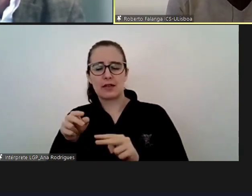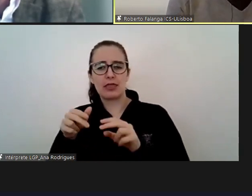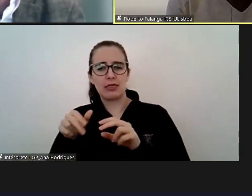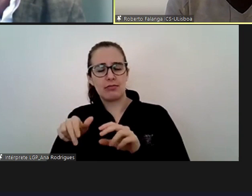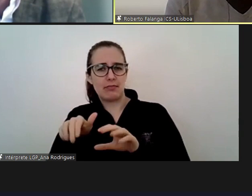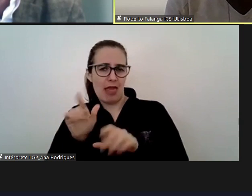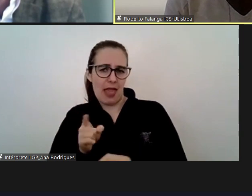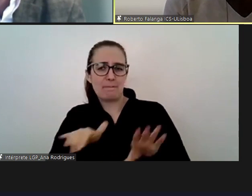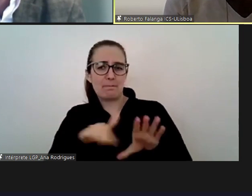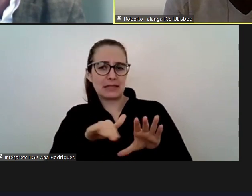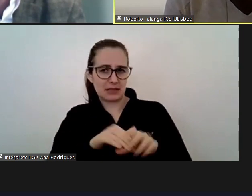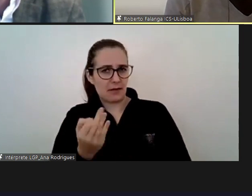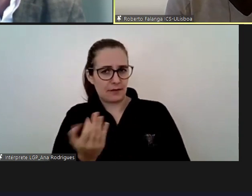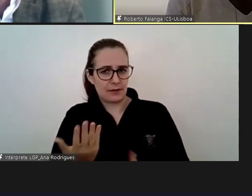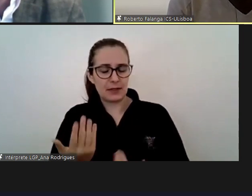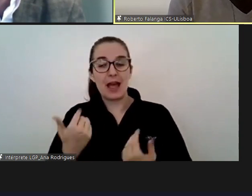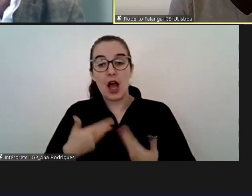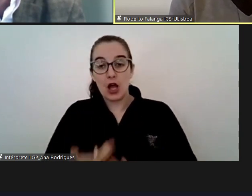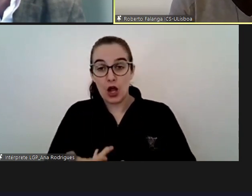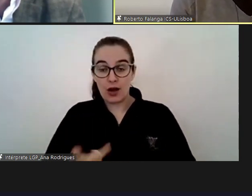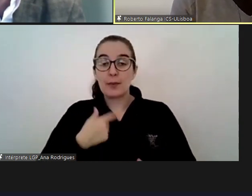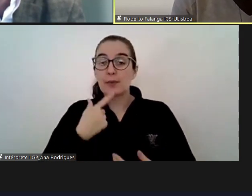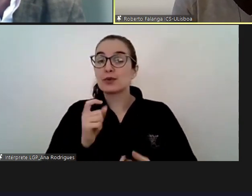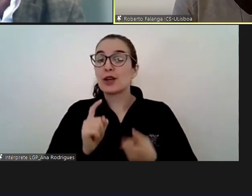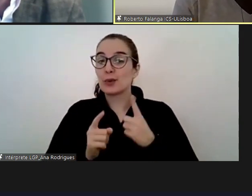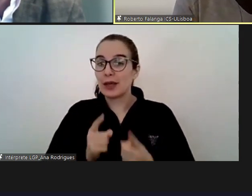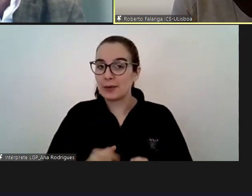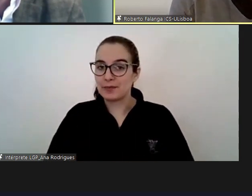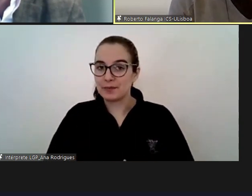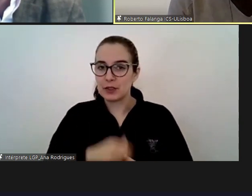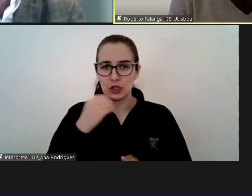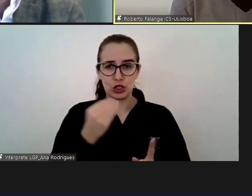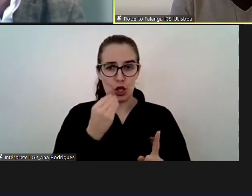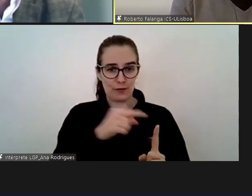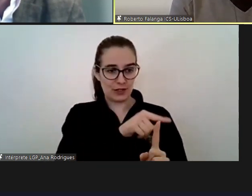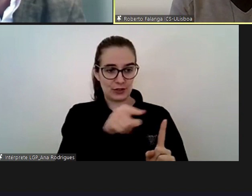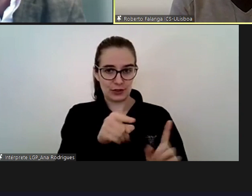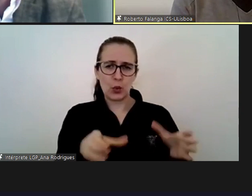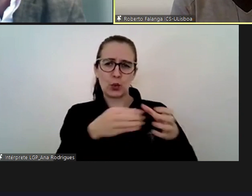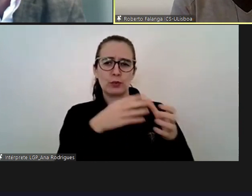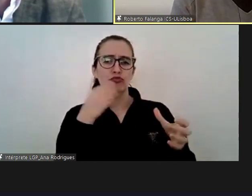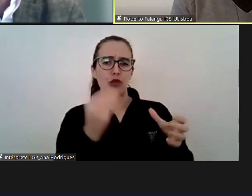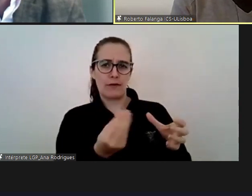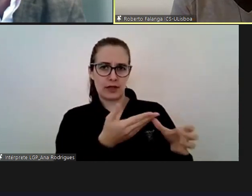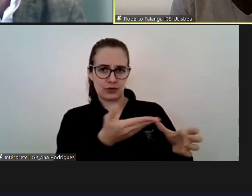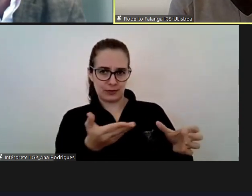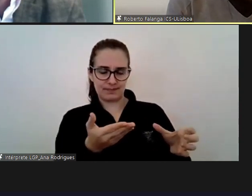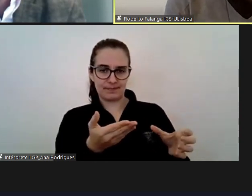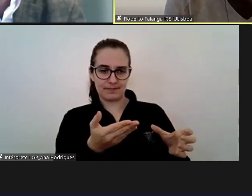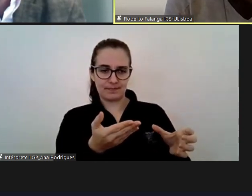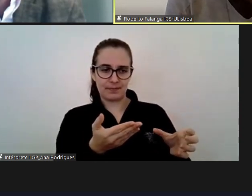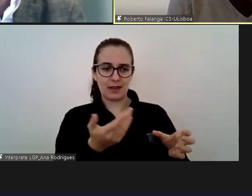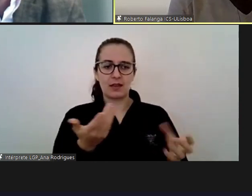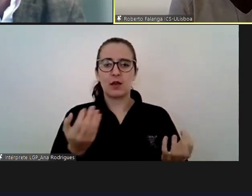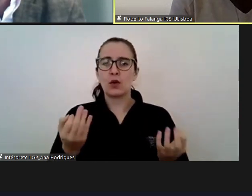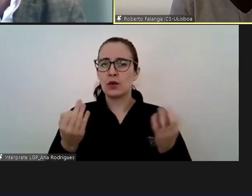menos o que nós estamos aqui a perguntar é: será que os jovens deixaram de exercer